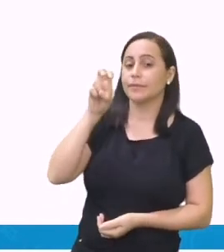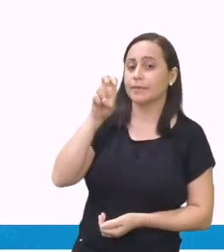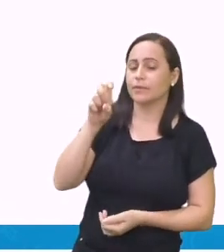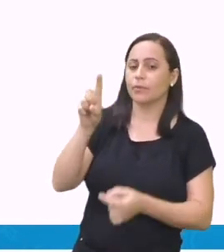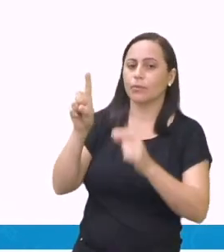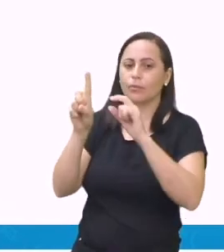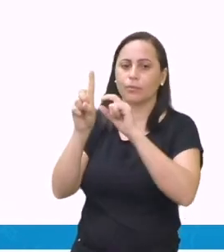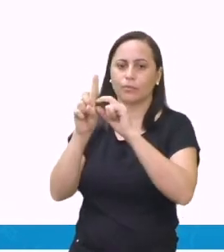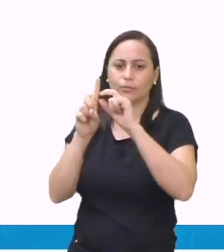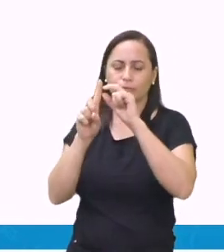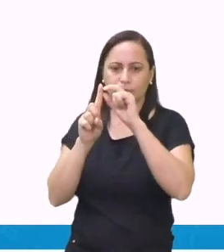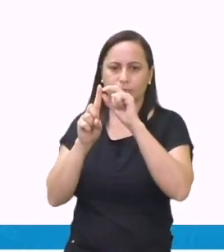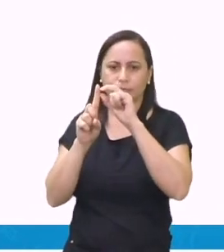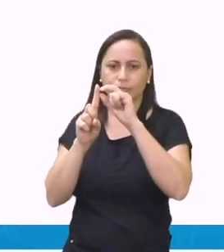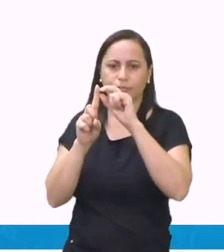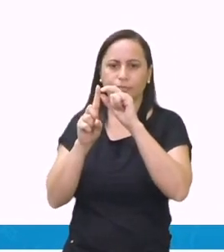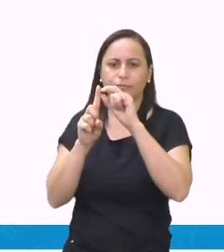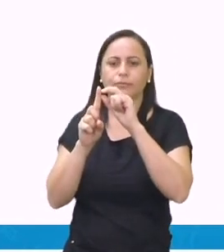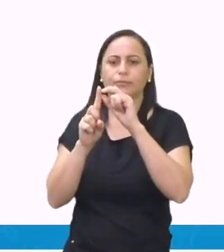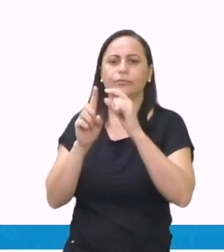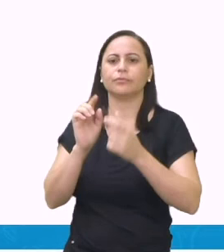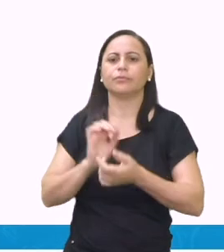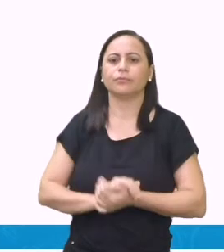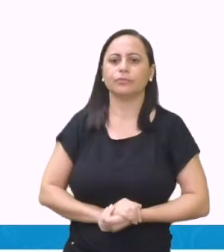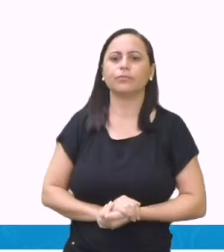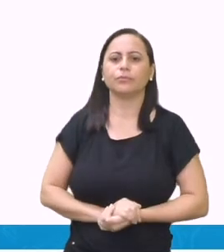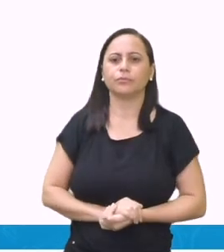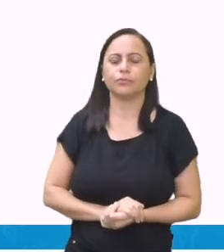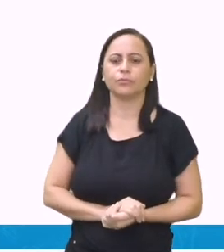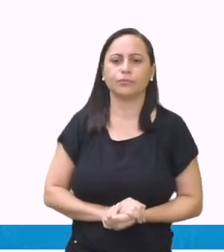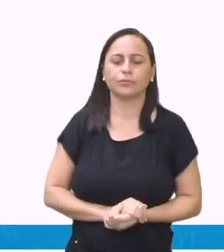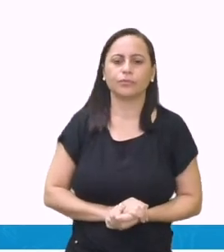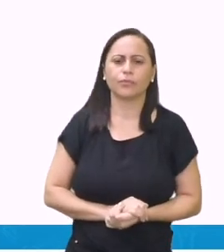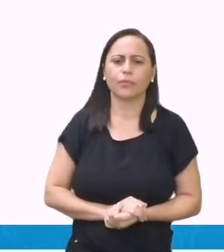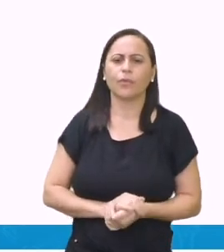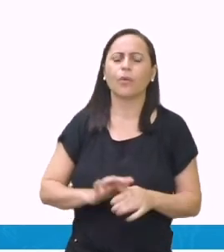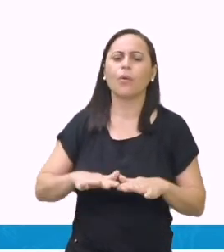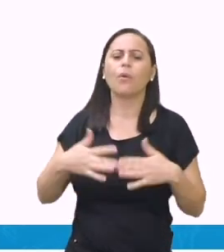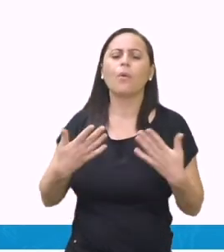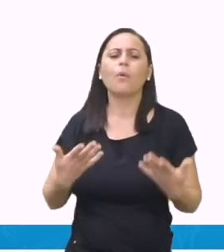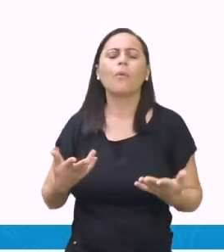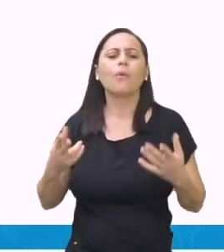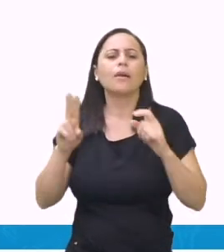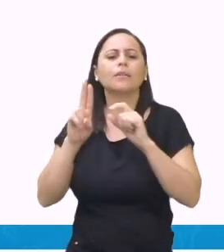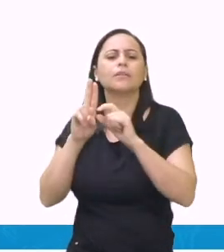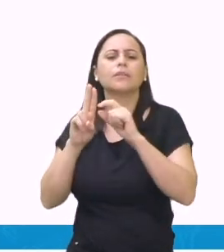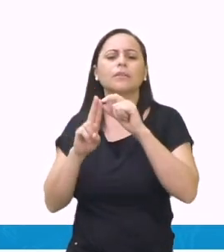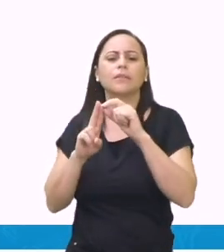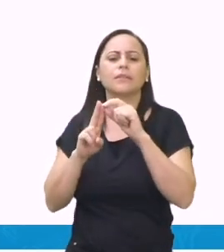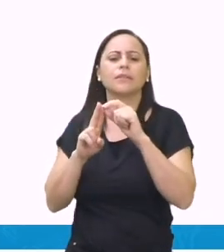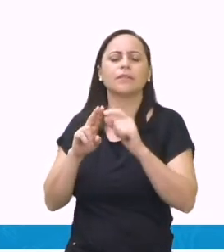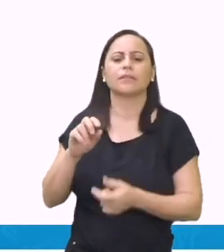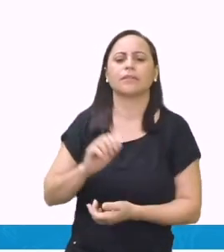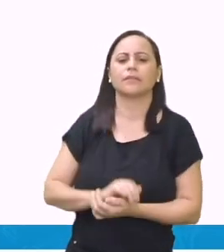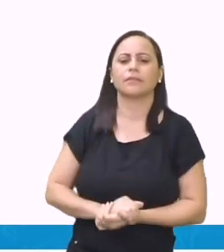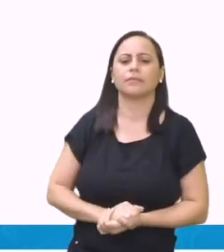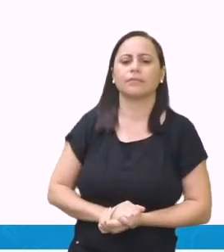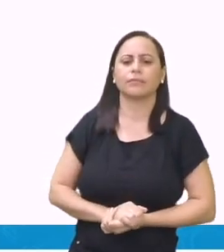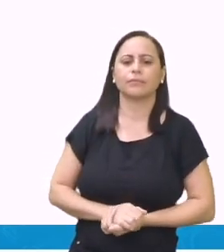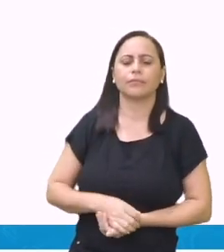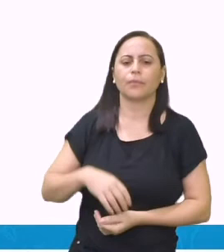unidades. Eu vou colocar aqui embaixo da ordem da unidade. Quantas dezenas? Ó, 1,